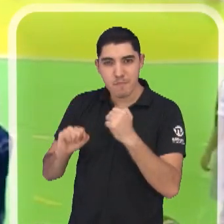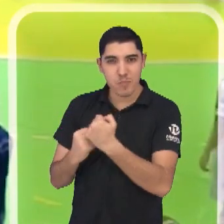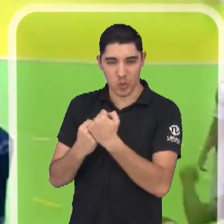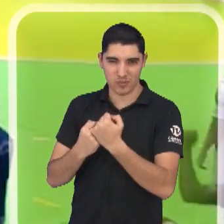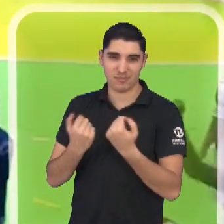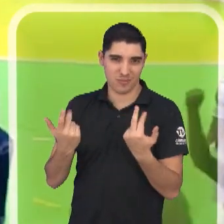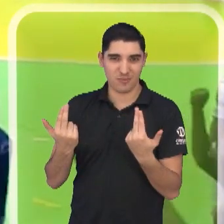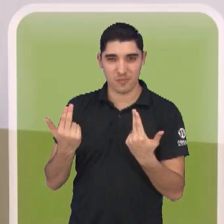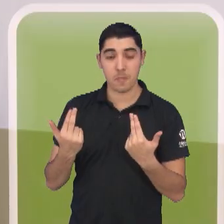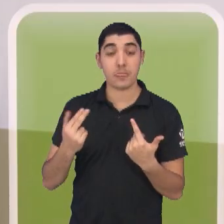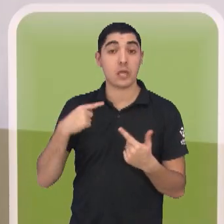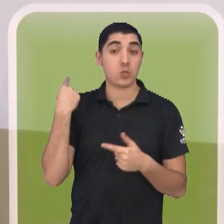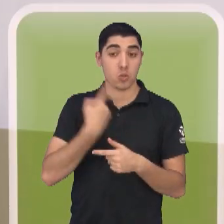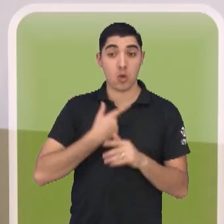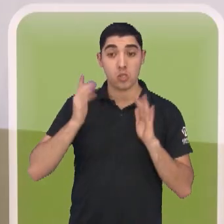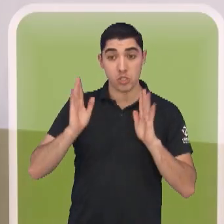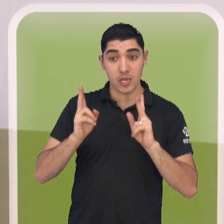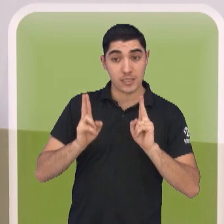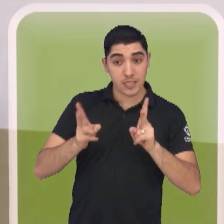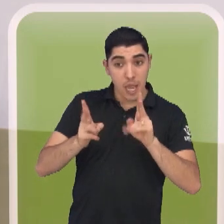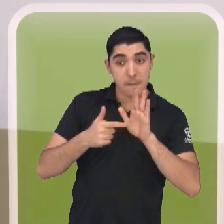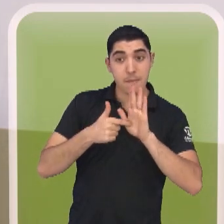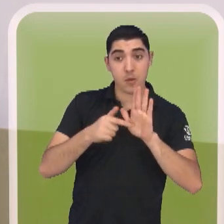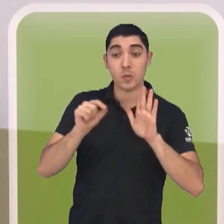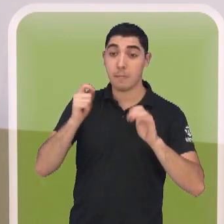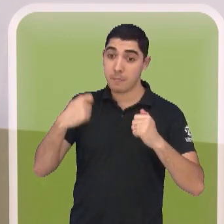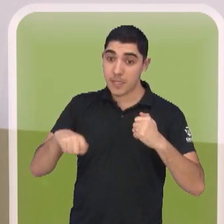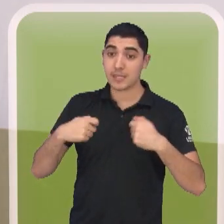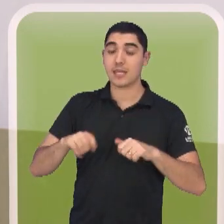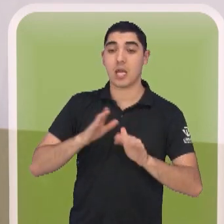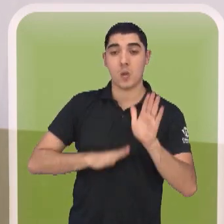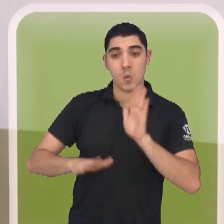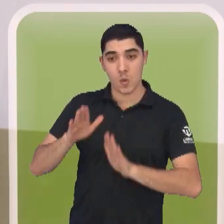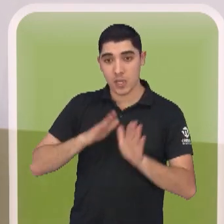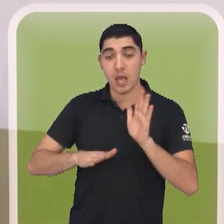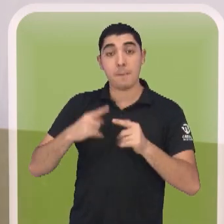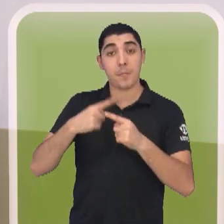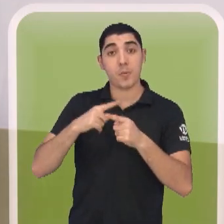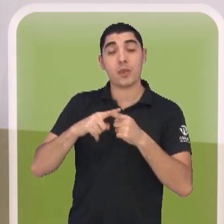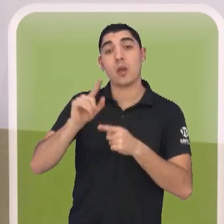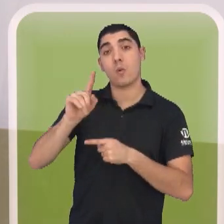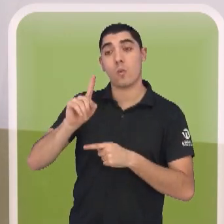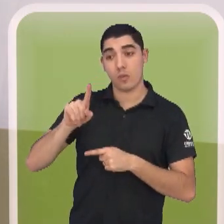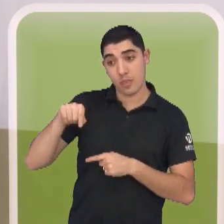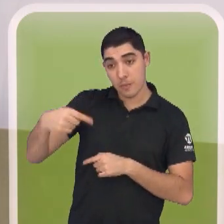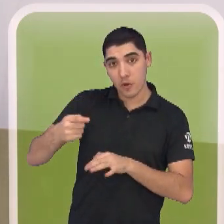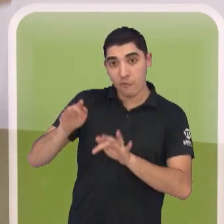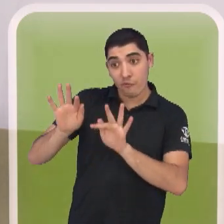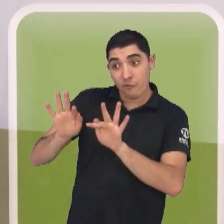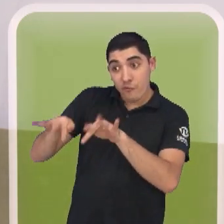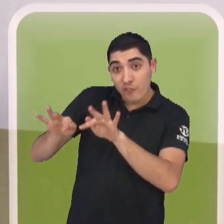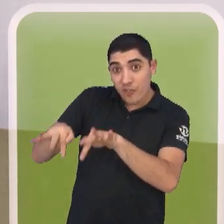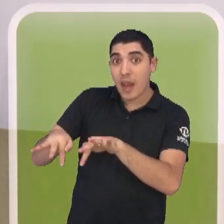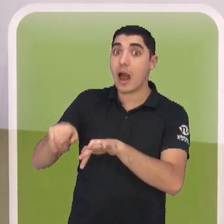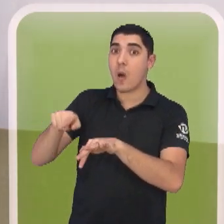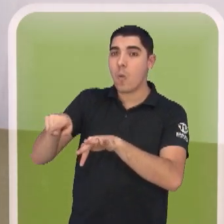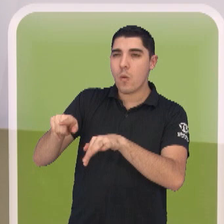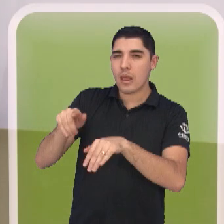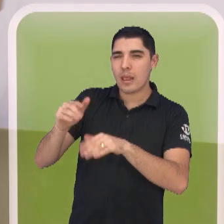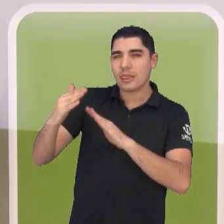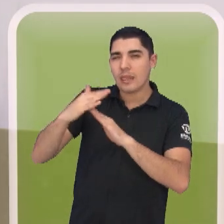vem comentando até aqui tem que tomar esses cuidados para no final aí sempre o Dracenas